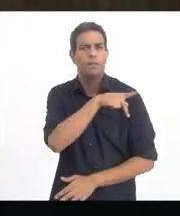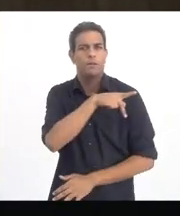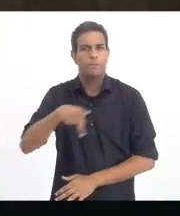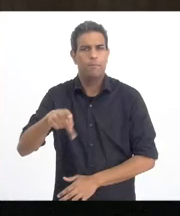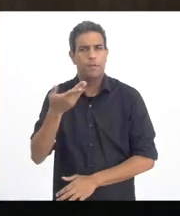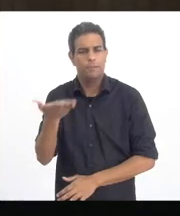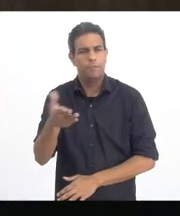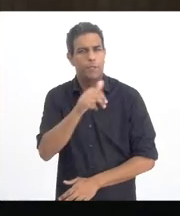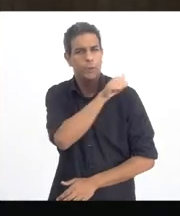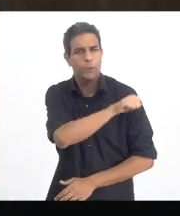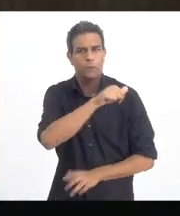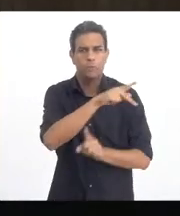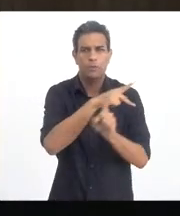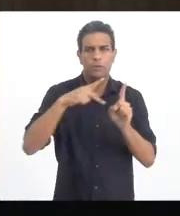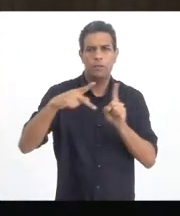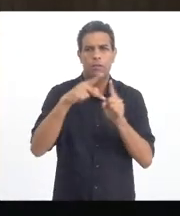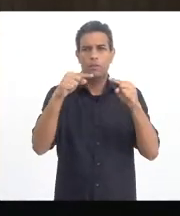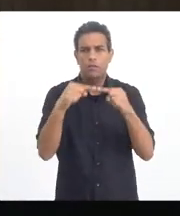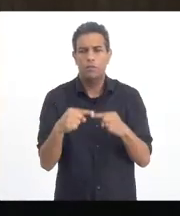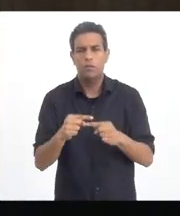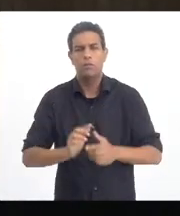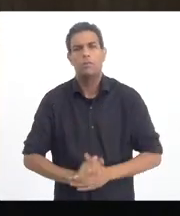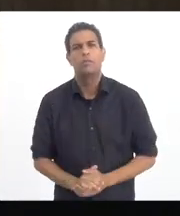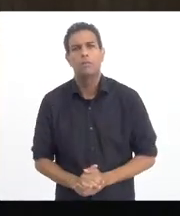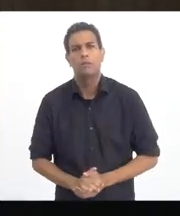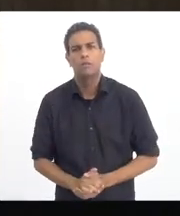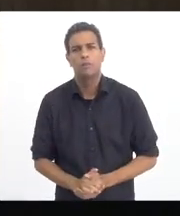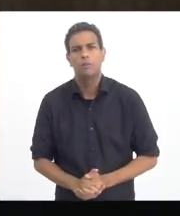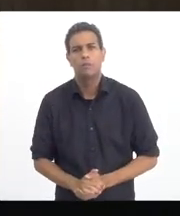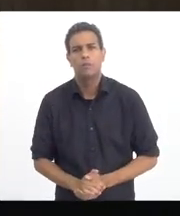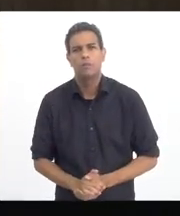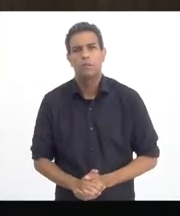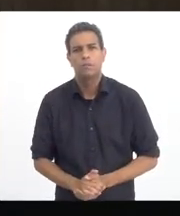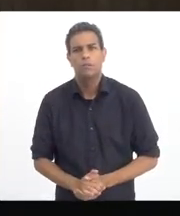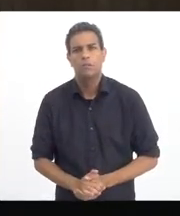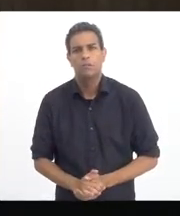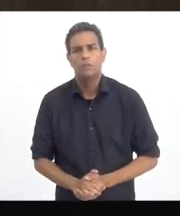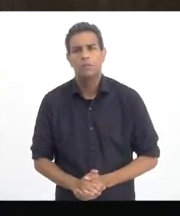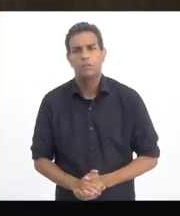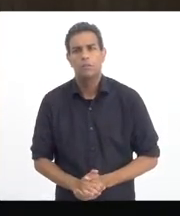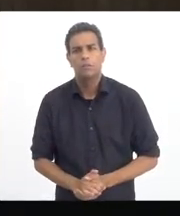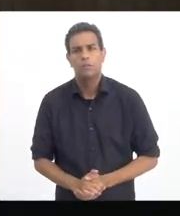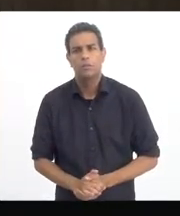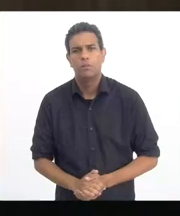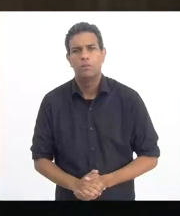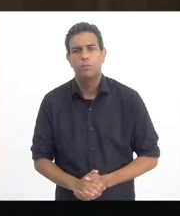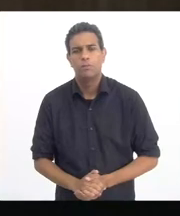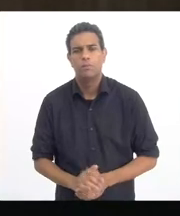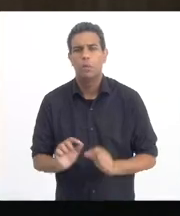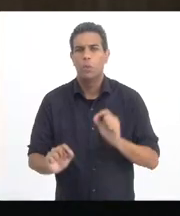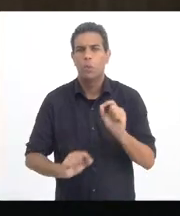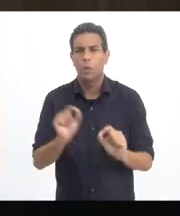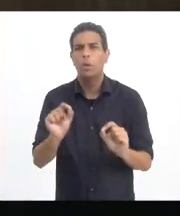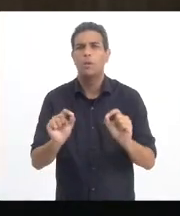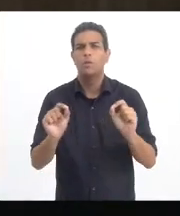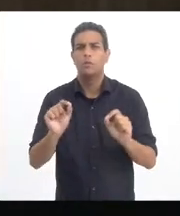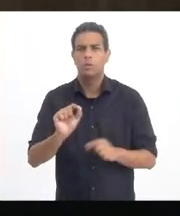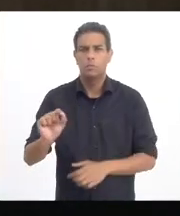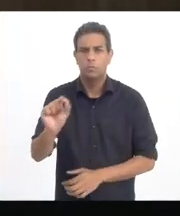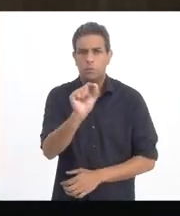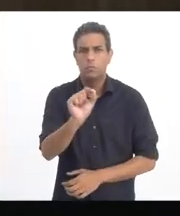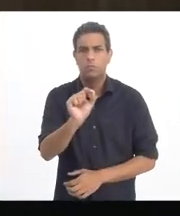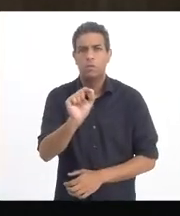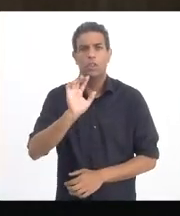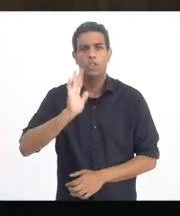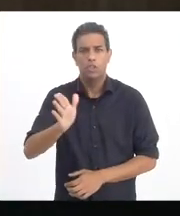Rio Previdência, o senhor Sérgio Aureliano, dizia que o